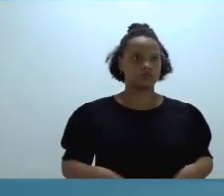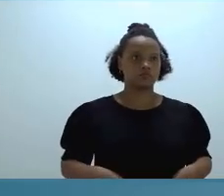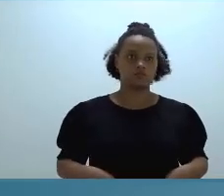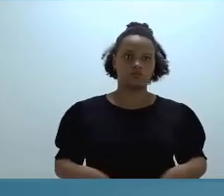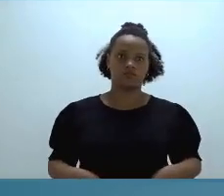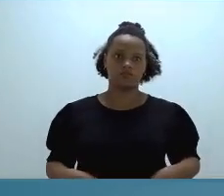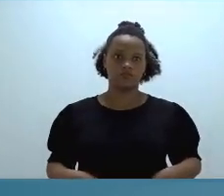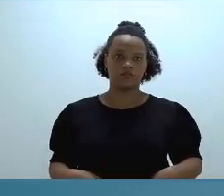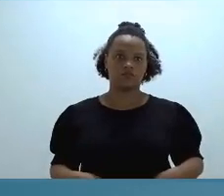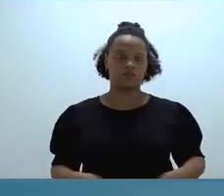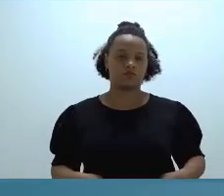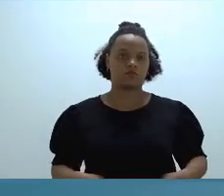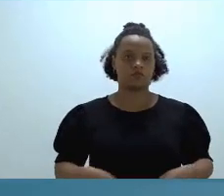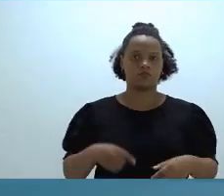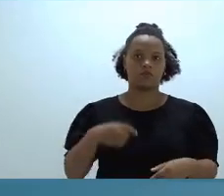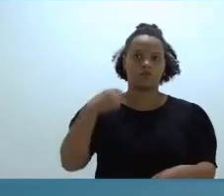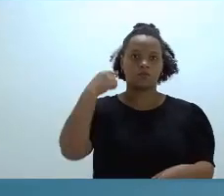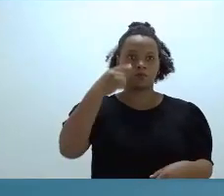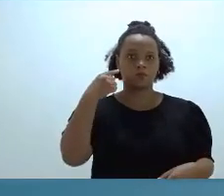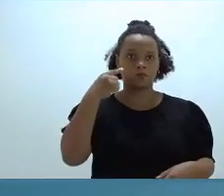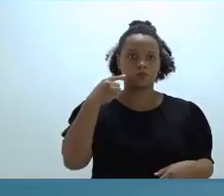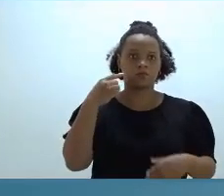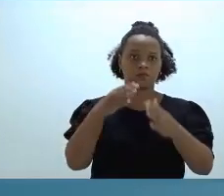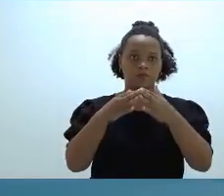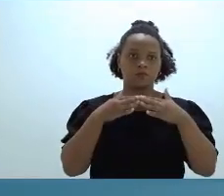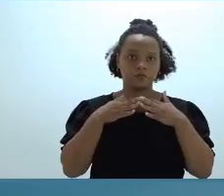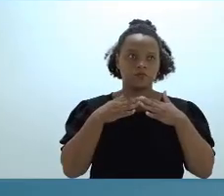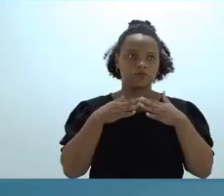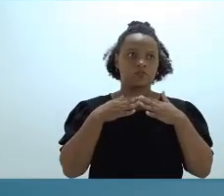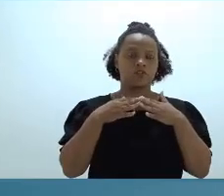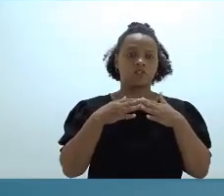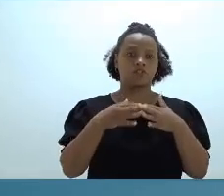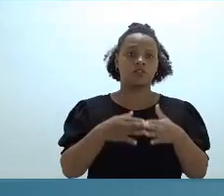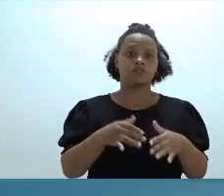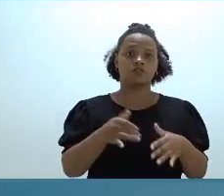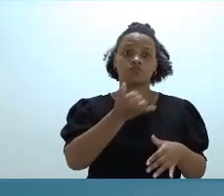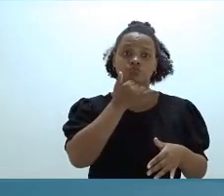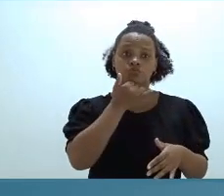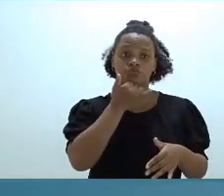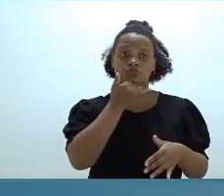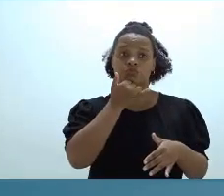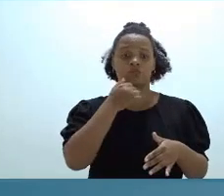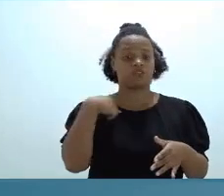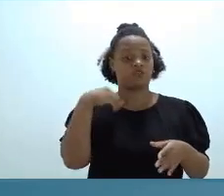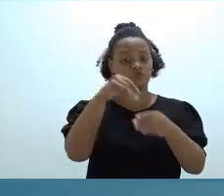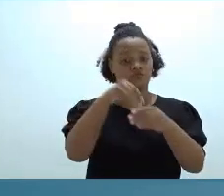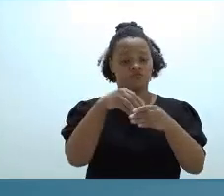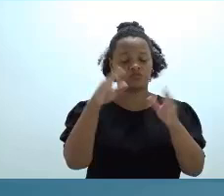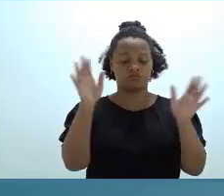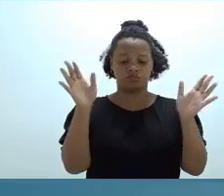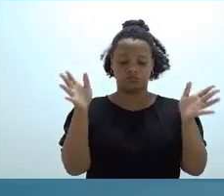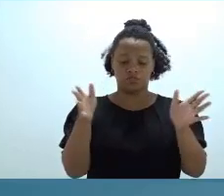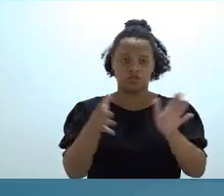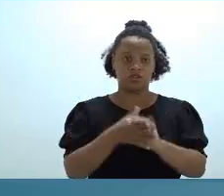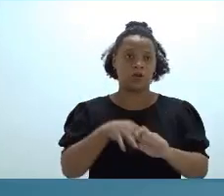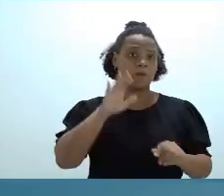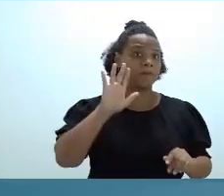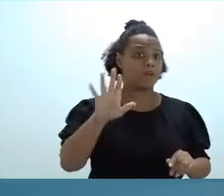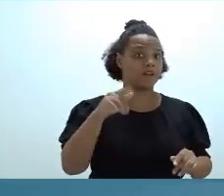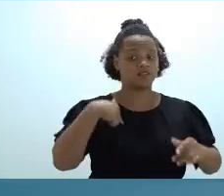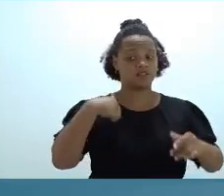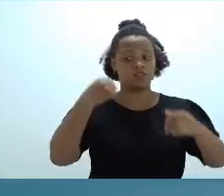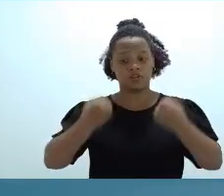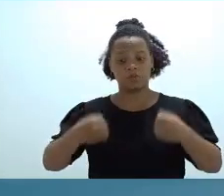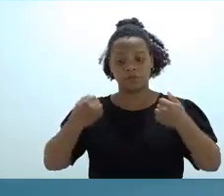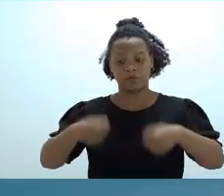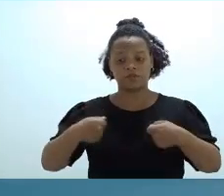Nós estamos em votação. É matéria de fato, só para esclarecimento, vai melhorar, vai esclarecer para o voto sair